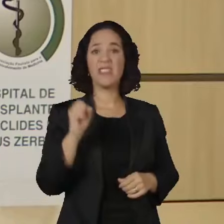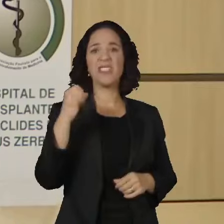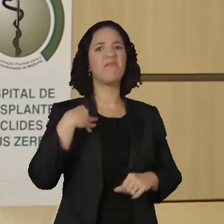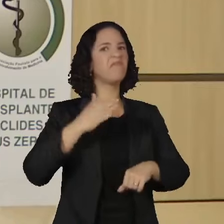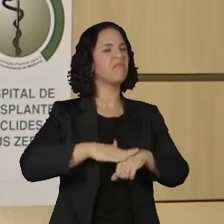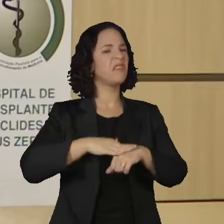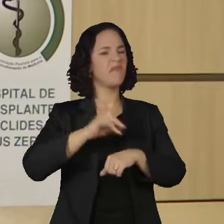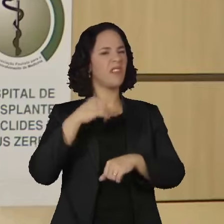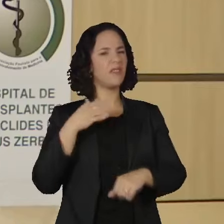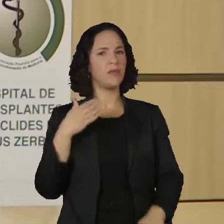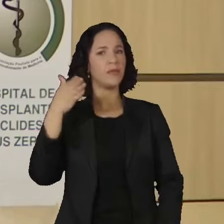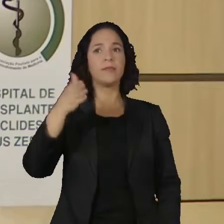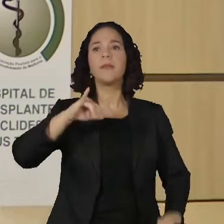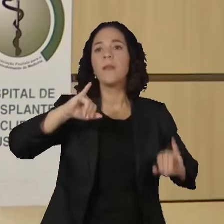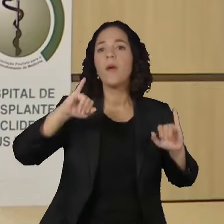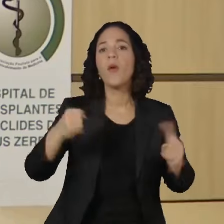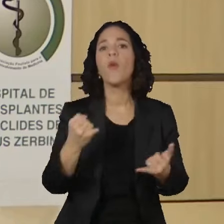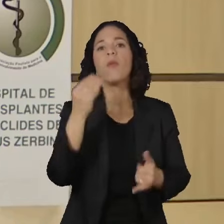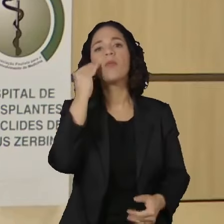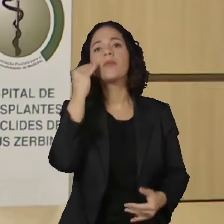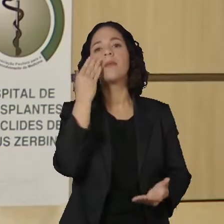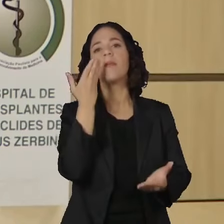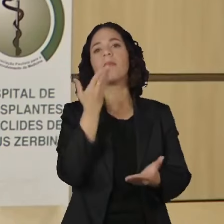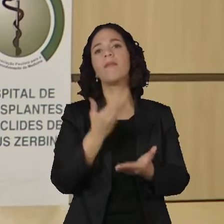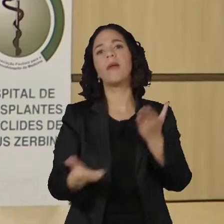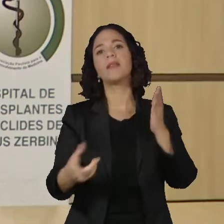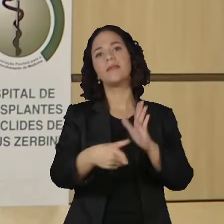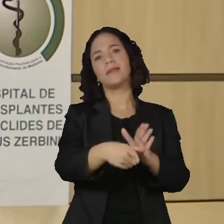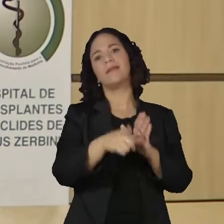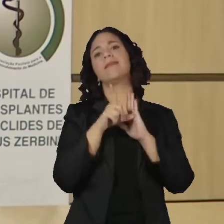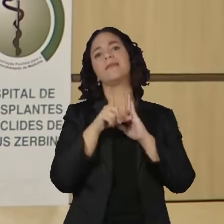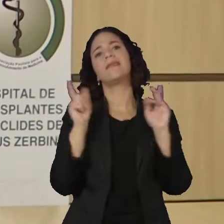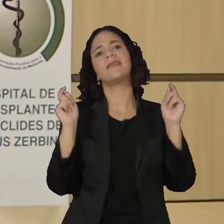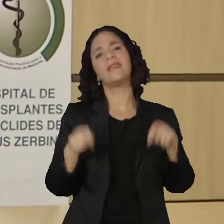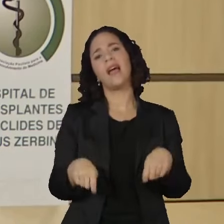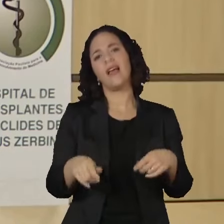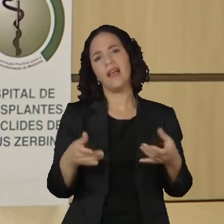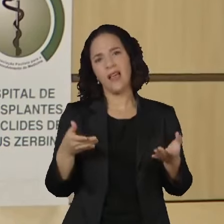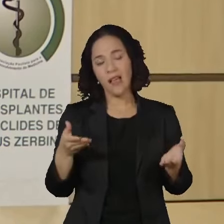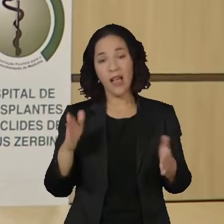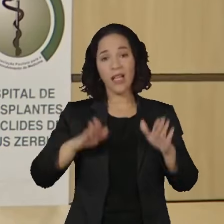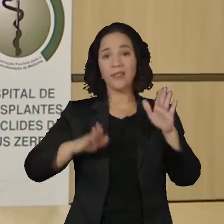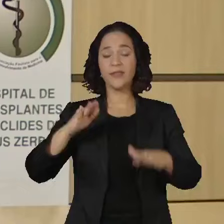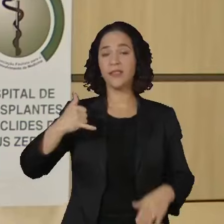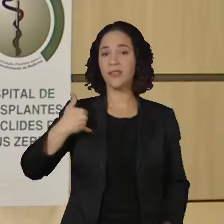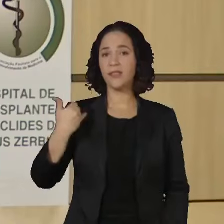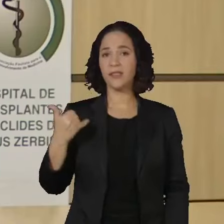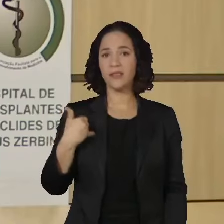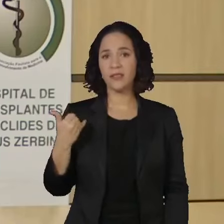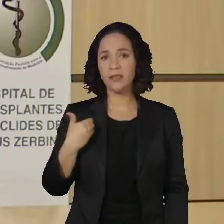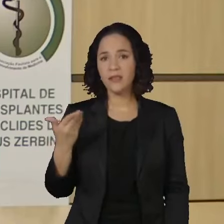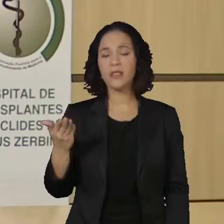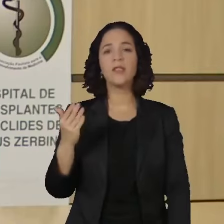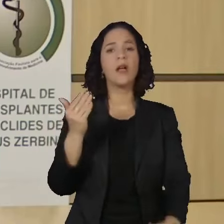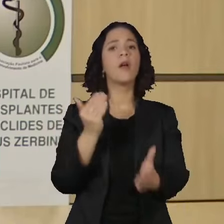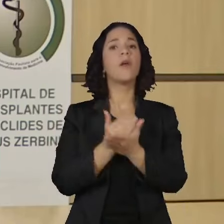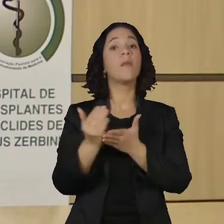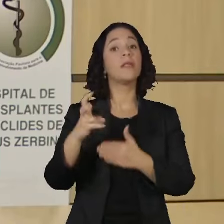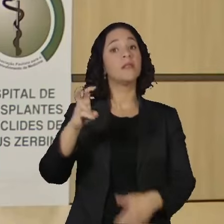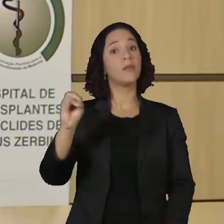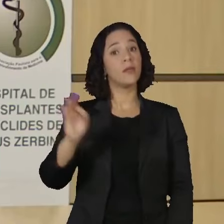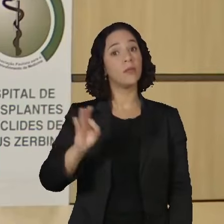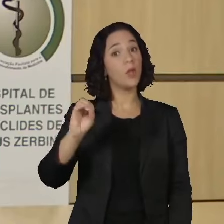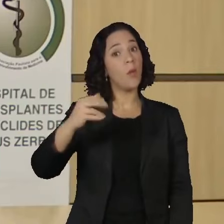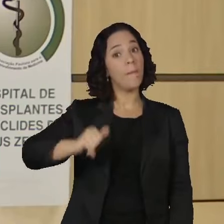exame a gente pede uma oportunidade de fazer um diagnóstico de uma doença extremamente frequente que dependendo da idade ela comete metade ou muito